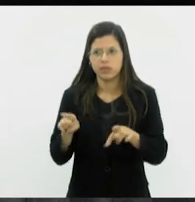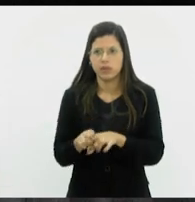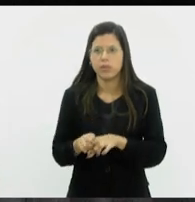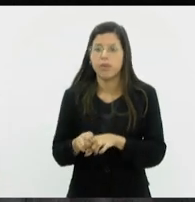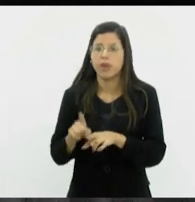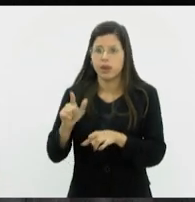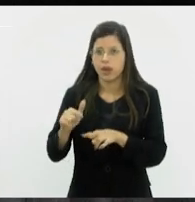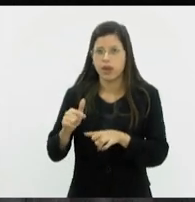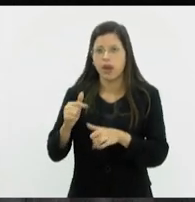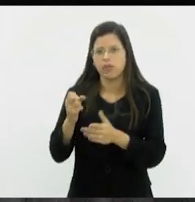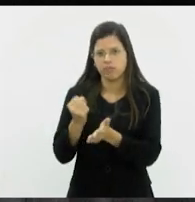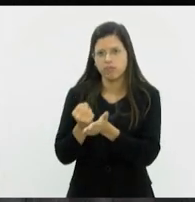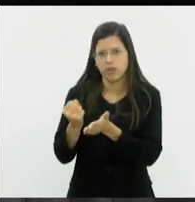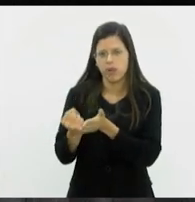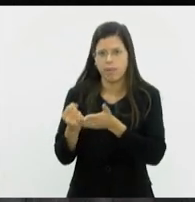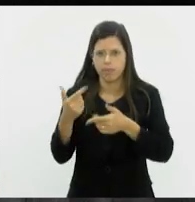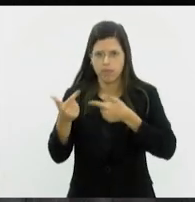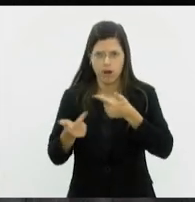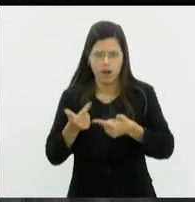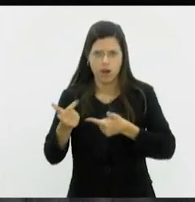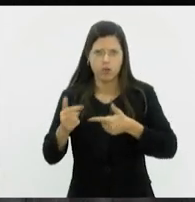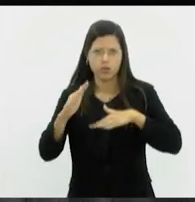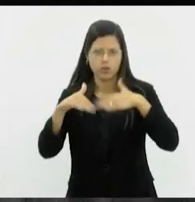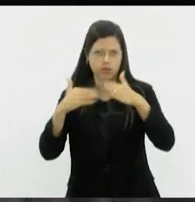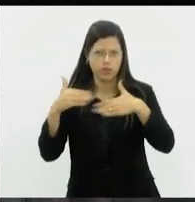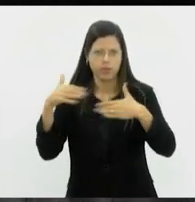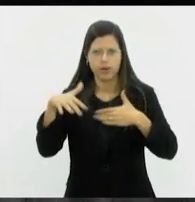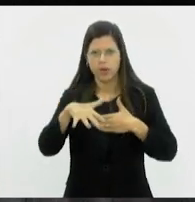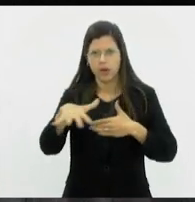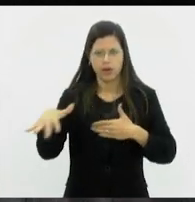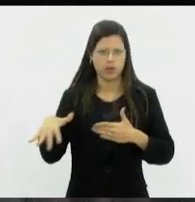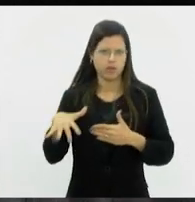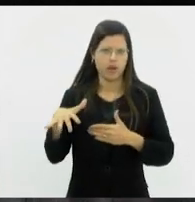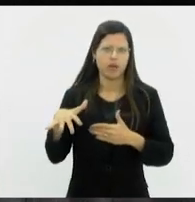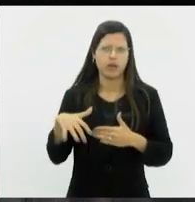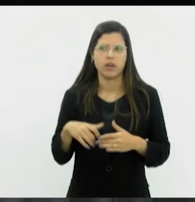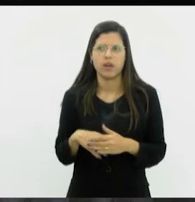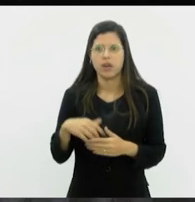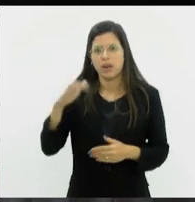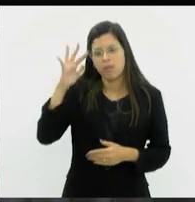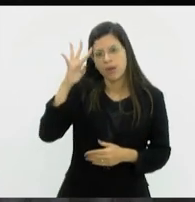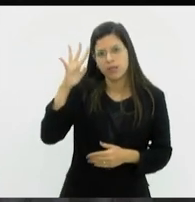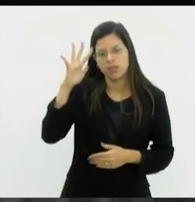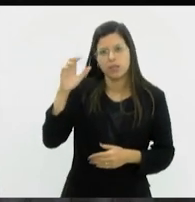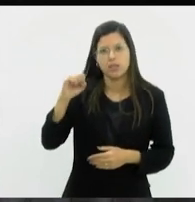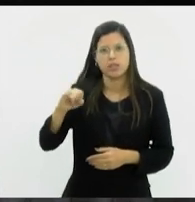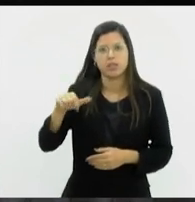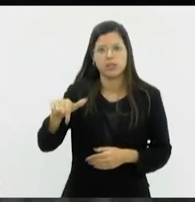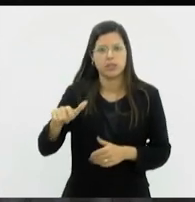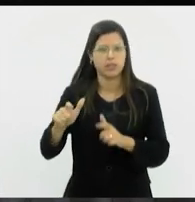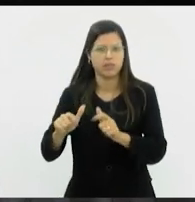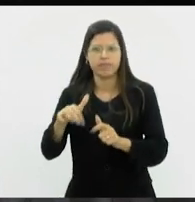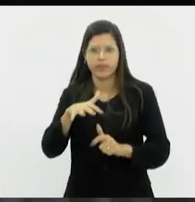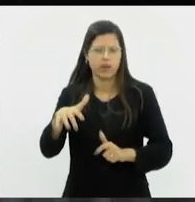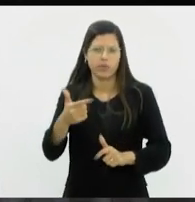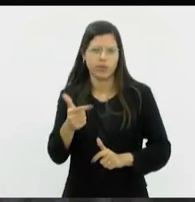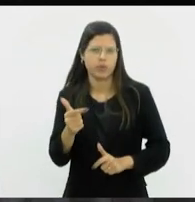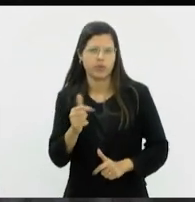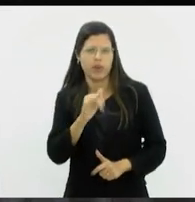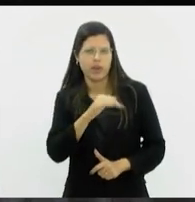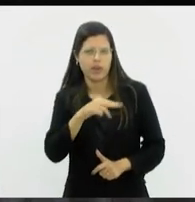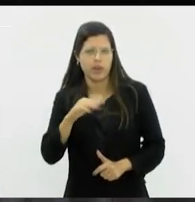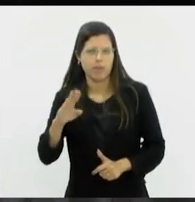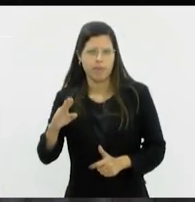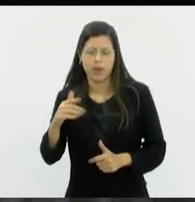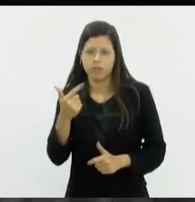emprego e desenvolvimento para aquela região. Imagine aquela região sem a INB. Não haveria geração de emprego,